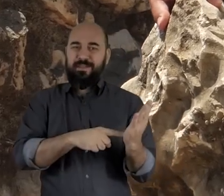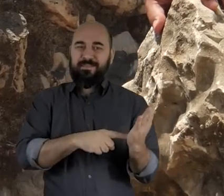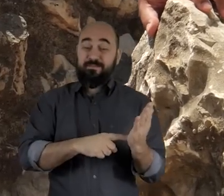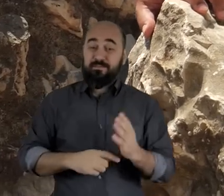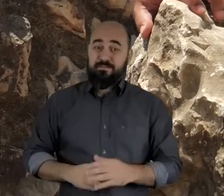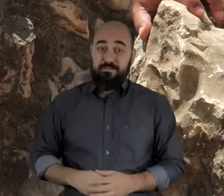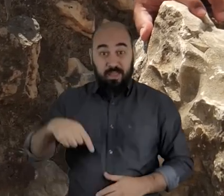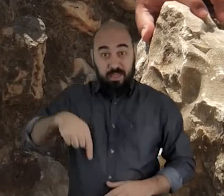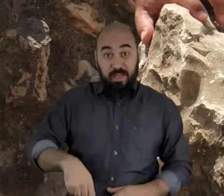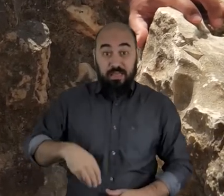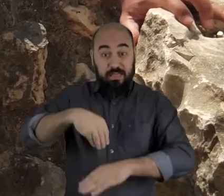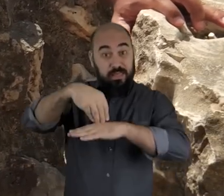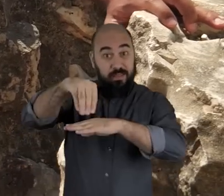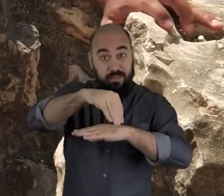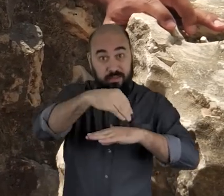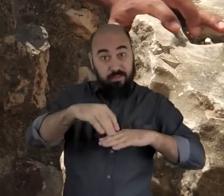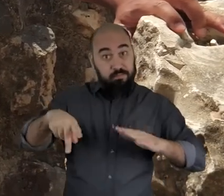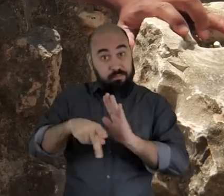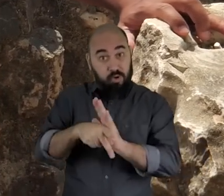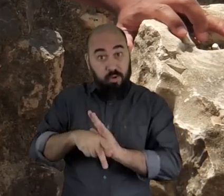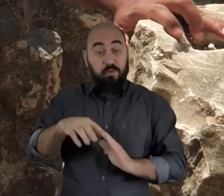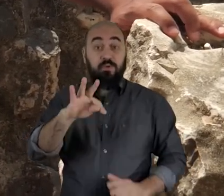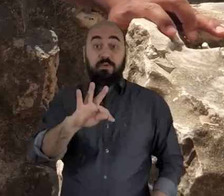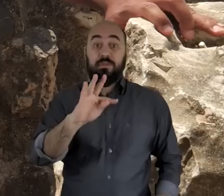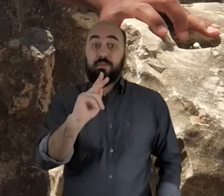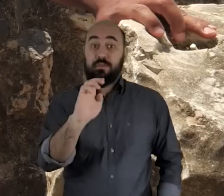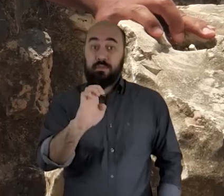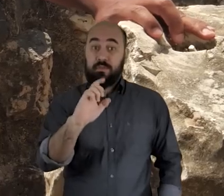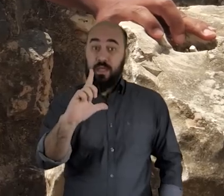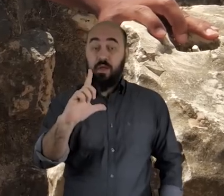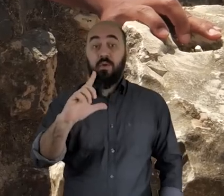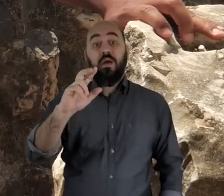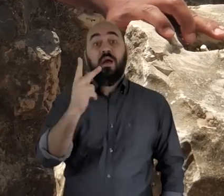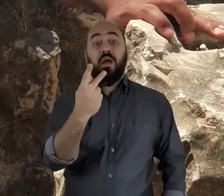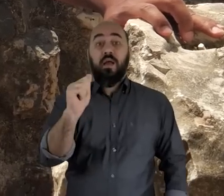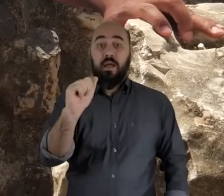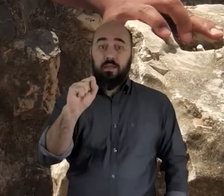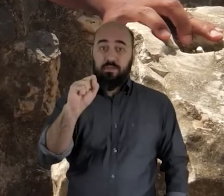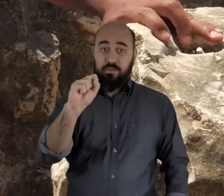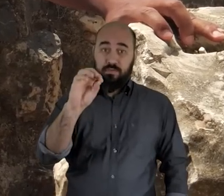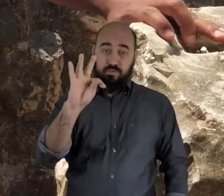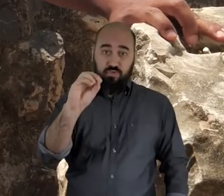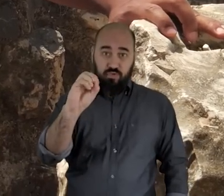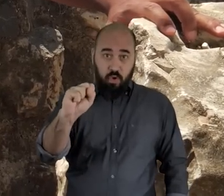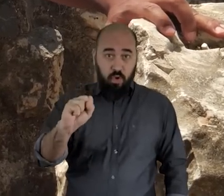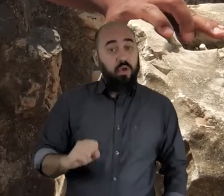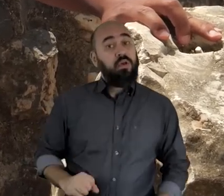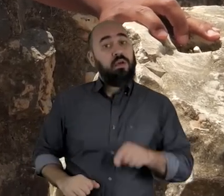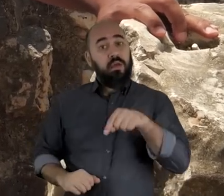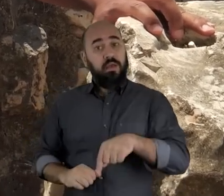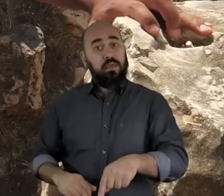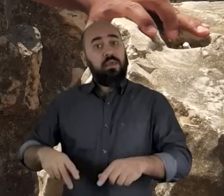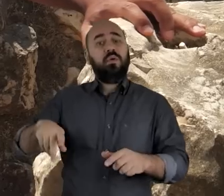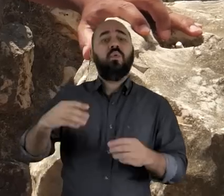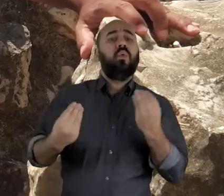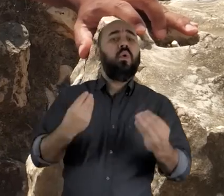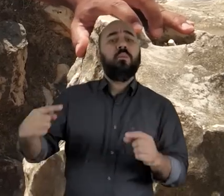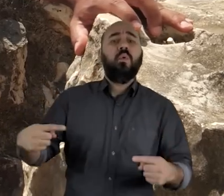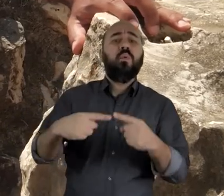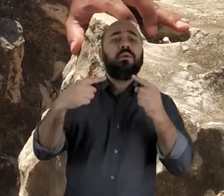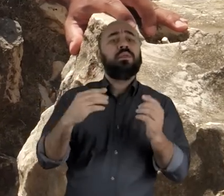no sítio arqueológico de Tel Hatzor para contar para você a história arqueológica desse lugar e a sua relação com a Bíblia